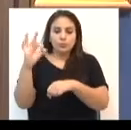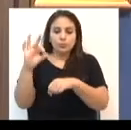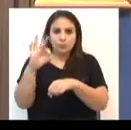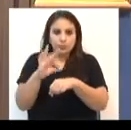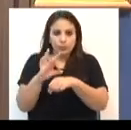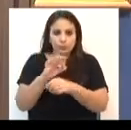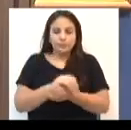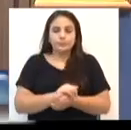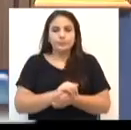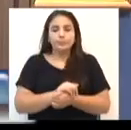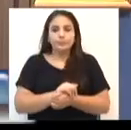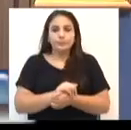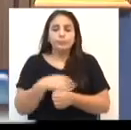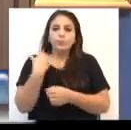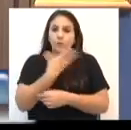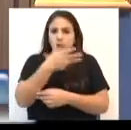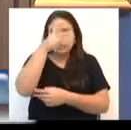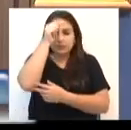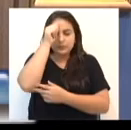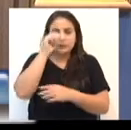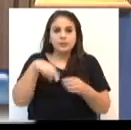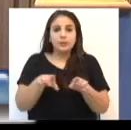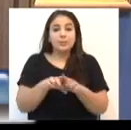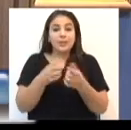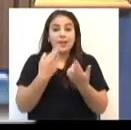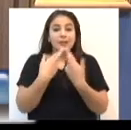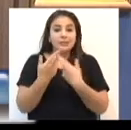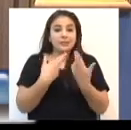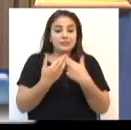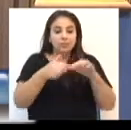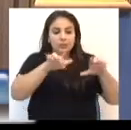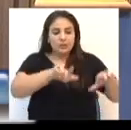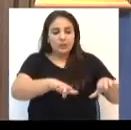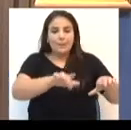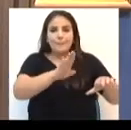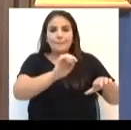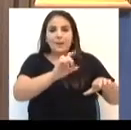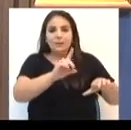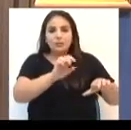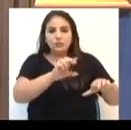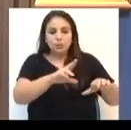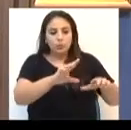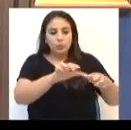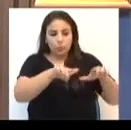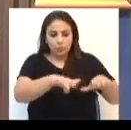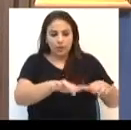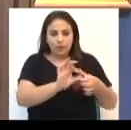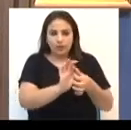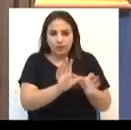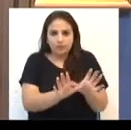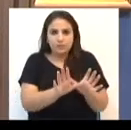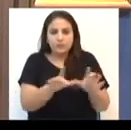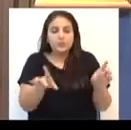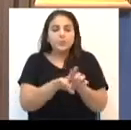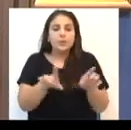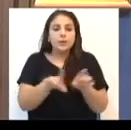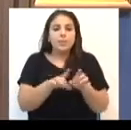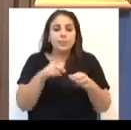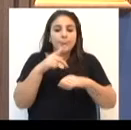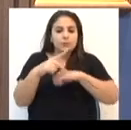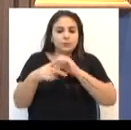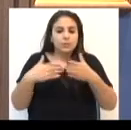temos avaliado e tenho trabalhado arduamente quanto à questão dos terrenos baldios no município de Passo Fundo. Passo Fundo cresce, é uma cidade que está em pleno